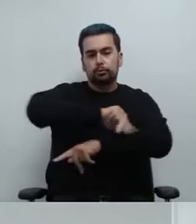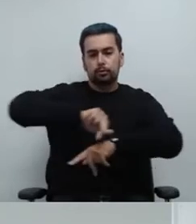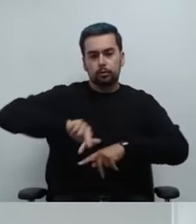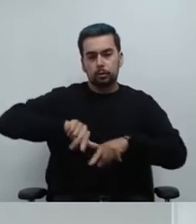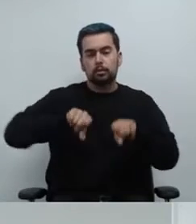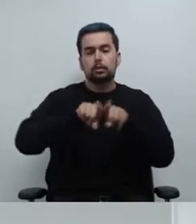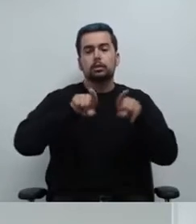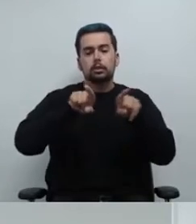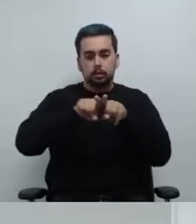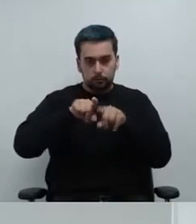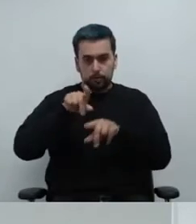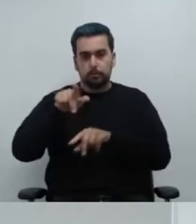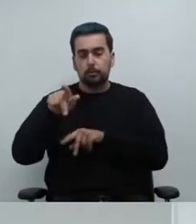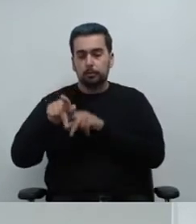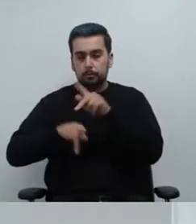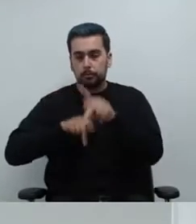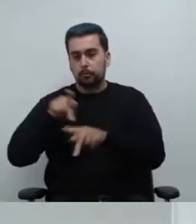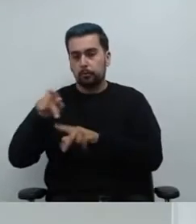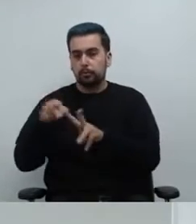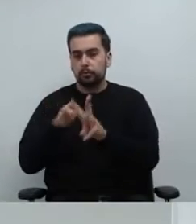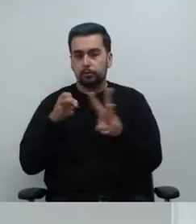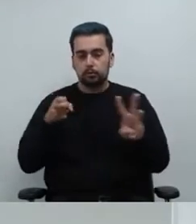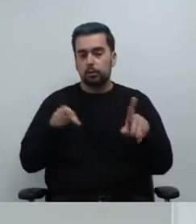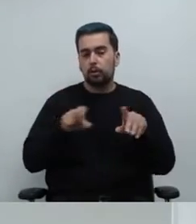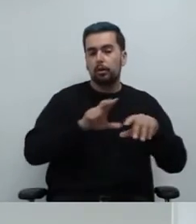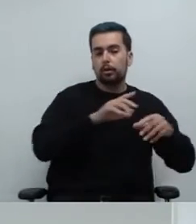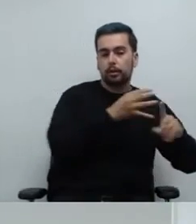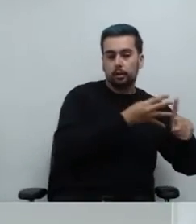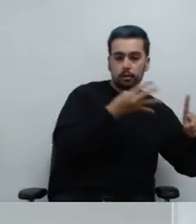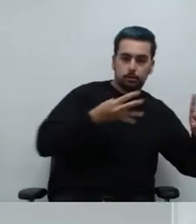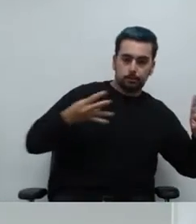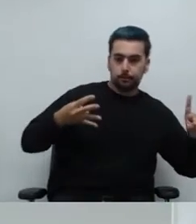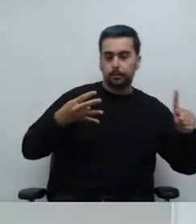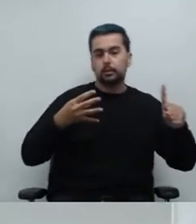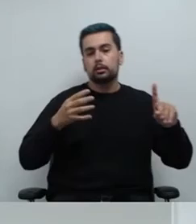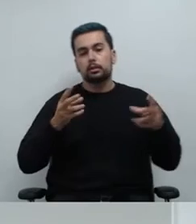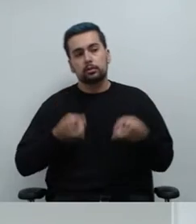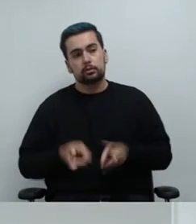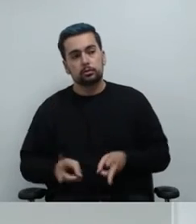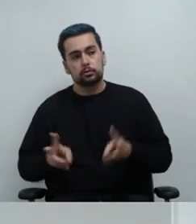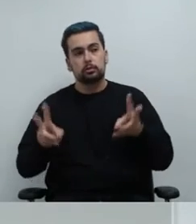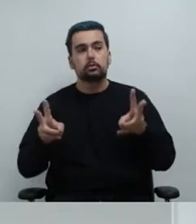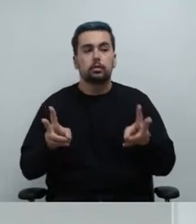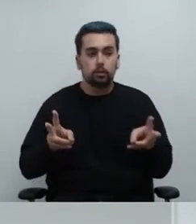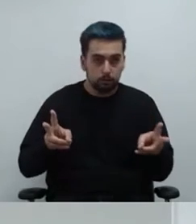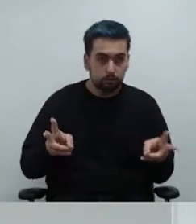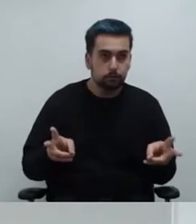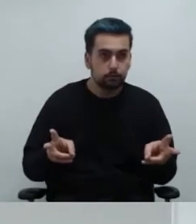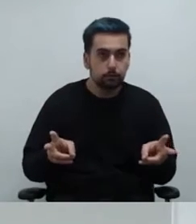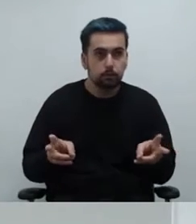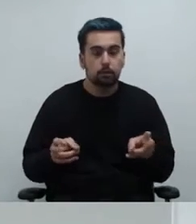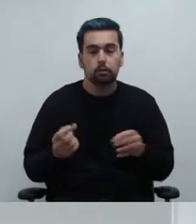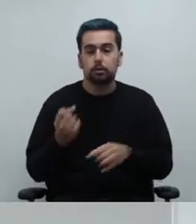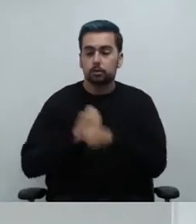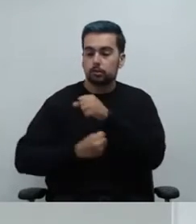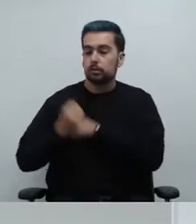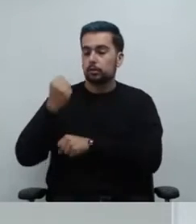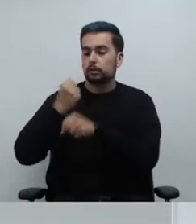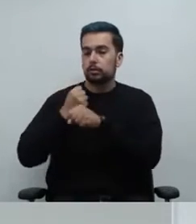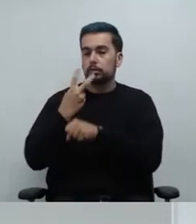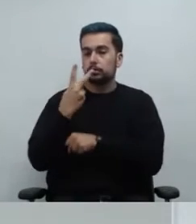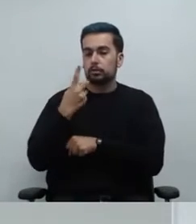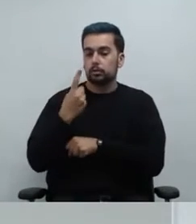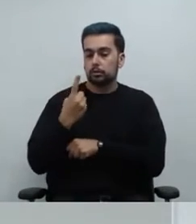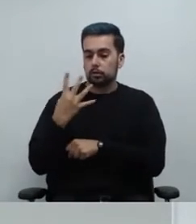e de povos e comunidades tradicionais permanecem a mesma há 14 anos atrás, né?